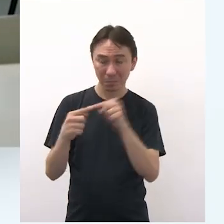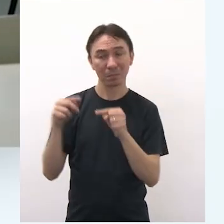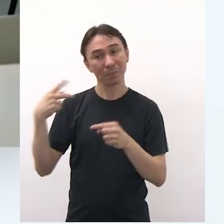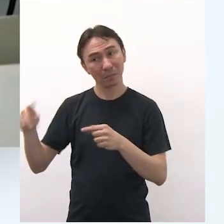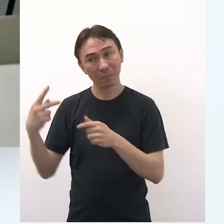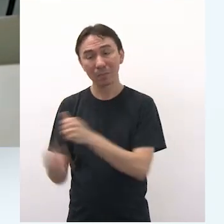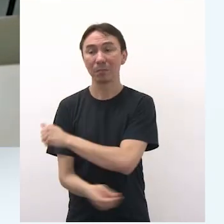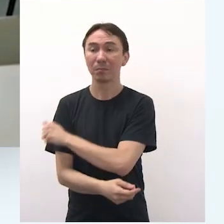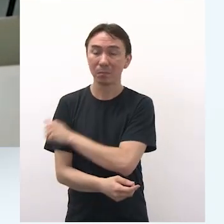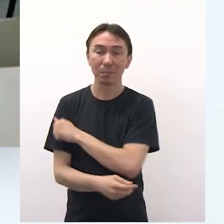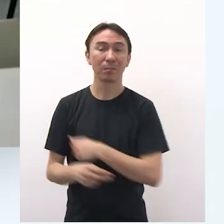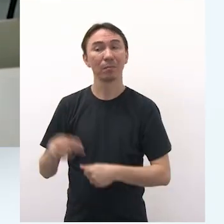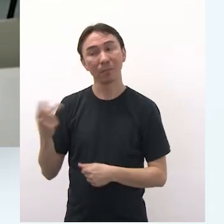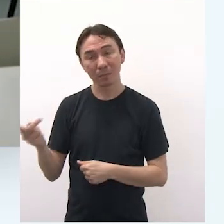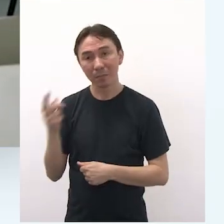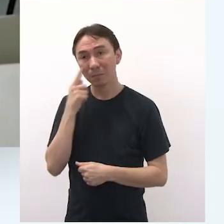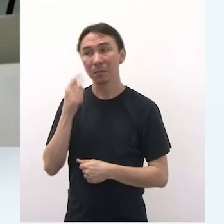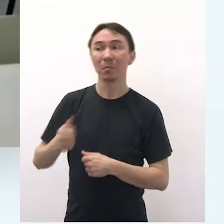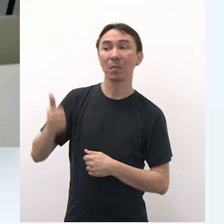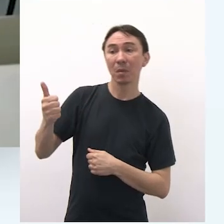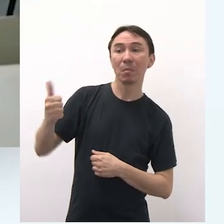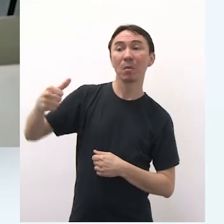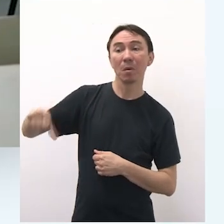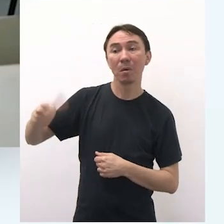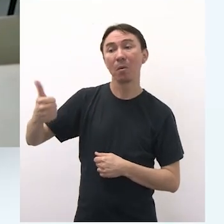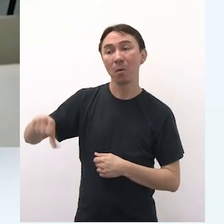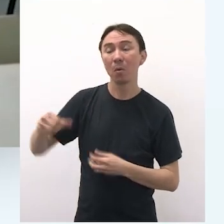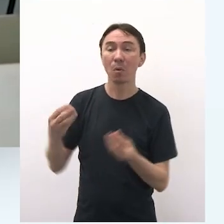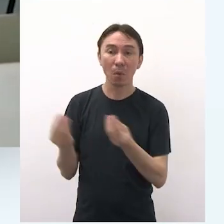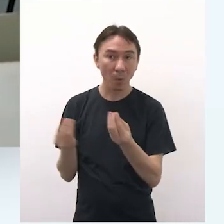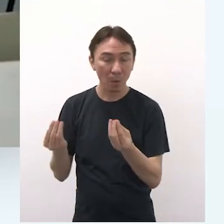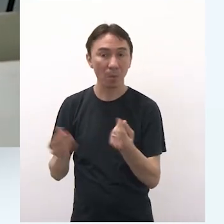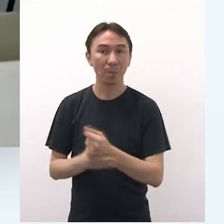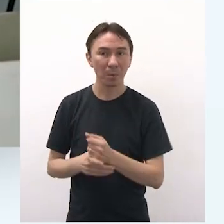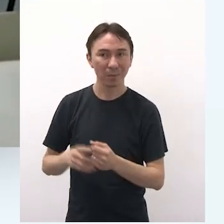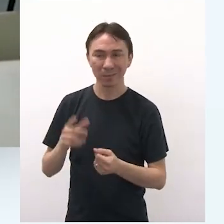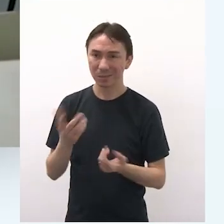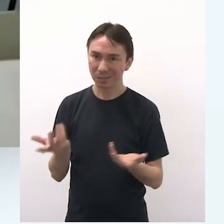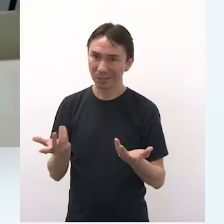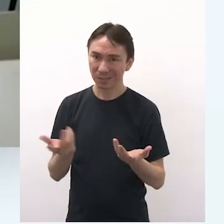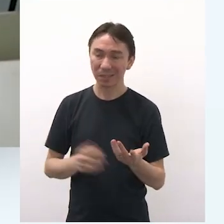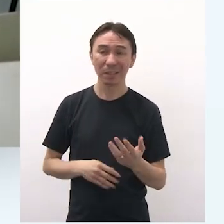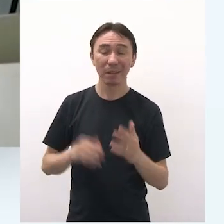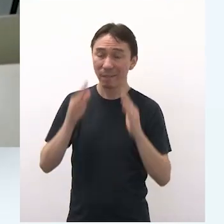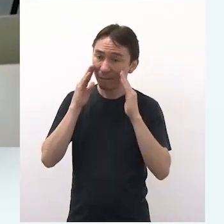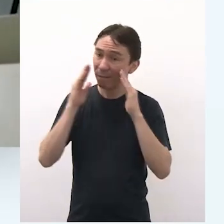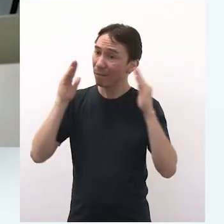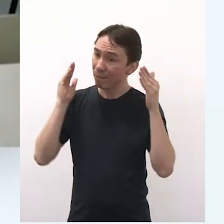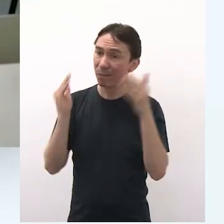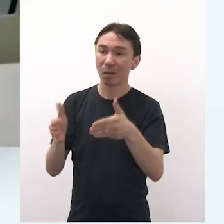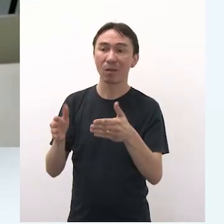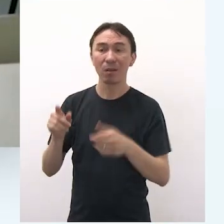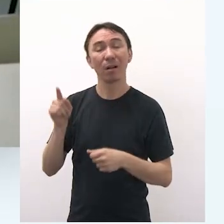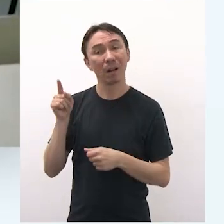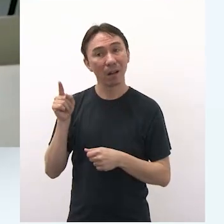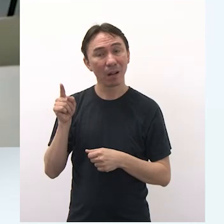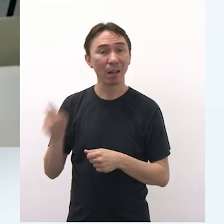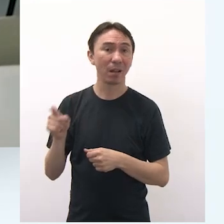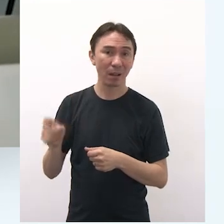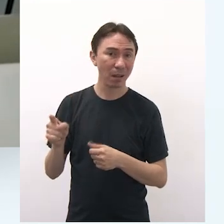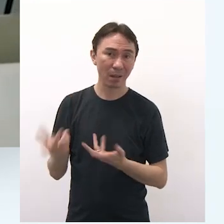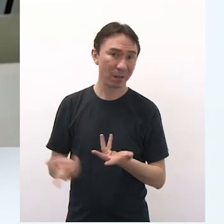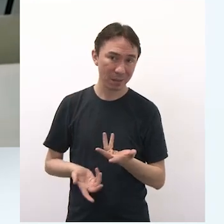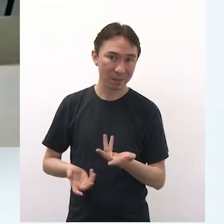as notas, como foi seu desempenho no trimestre, e assim visando todos esses dados